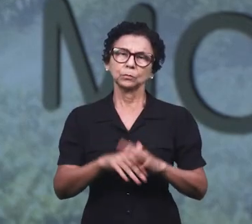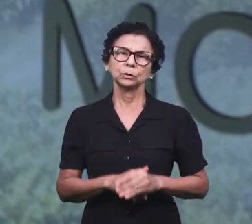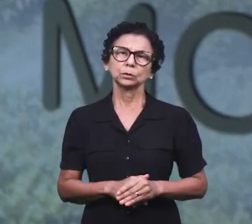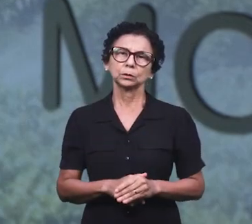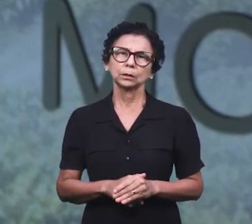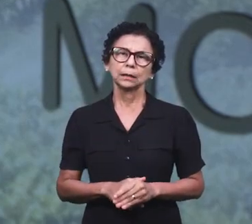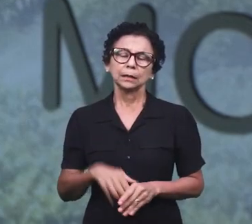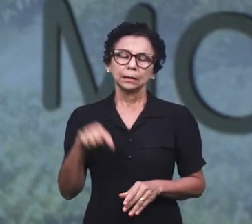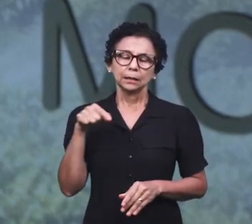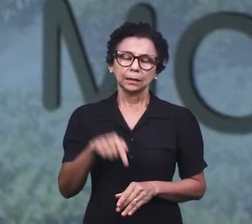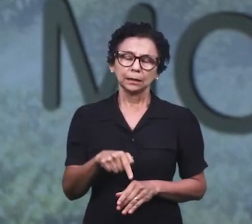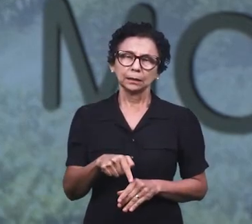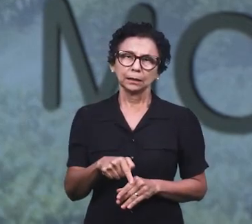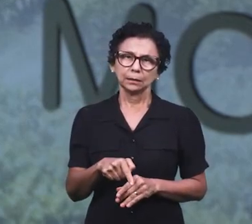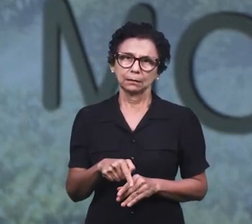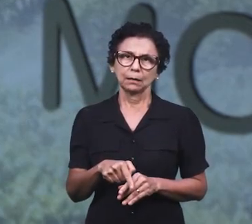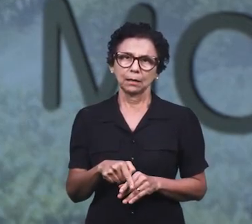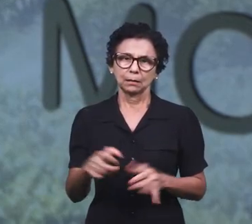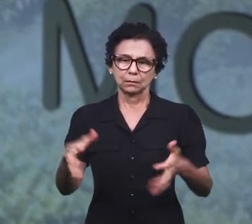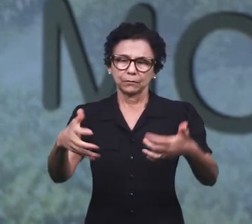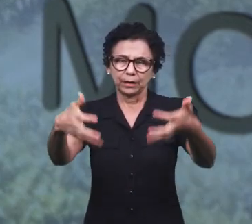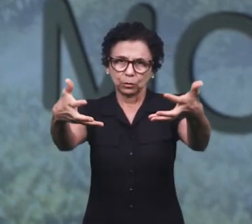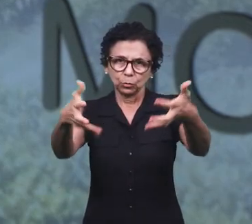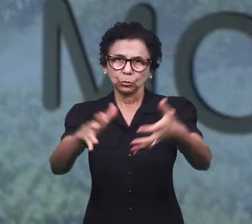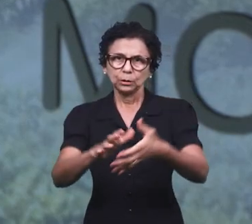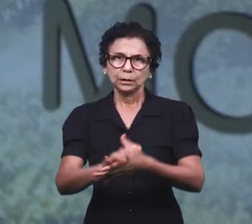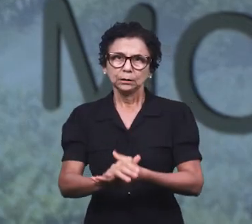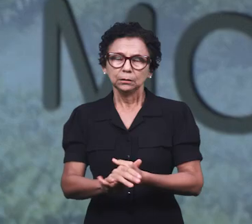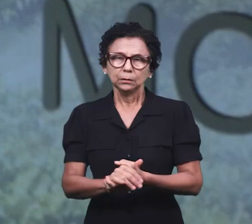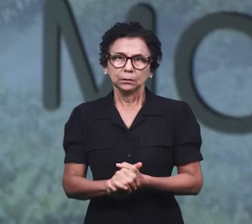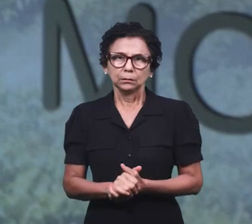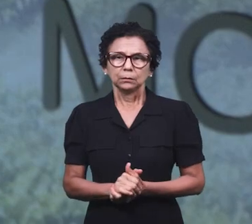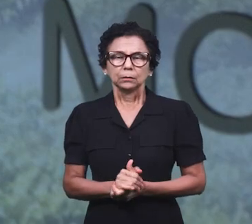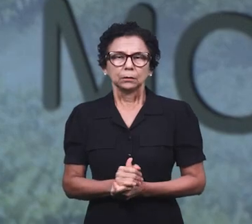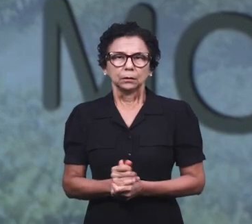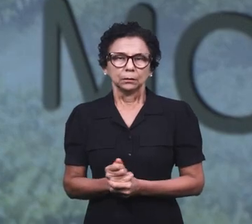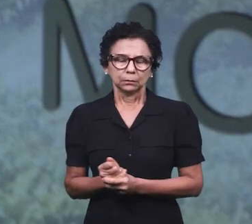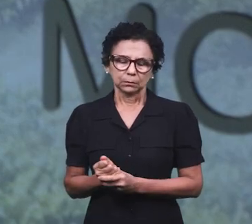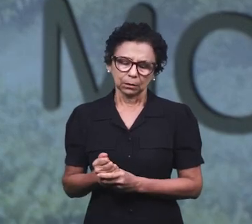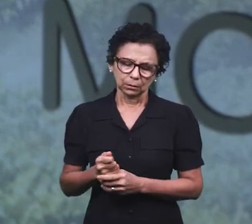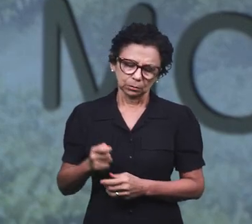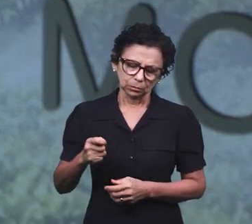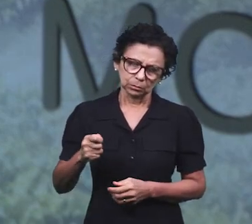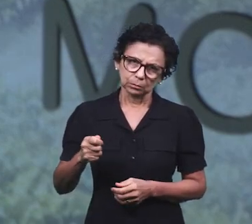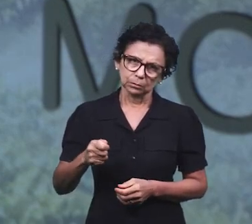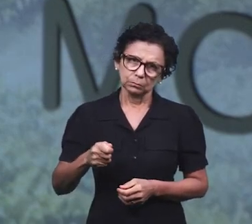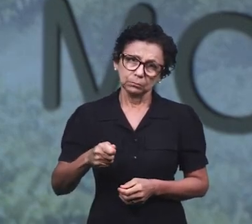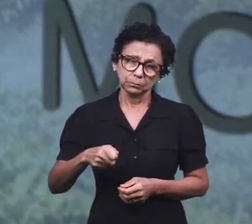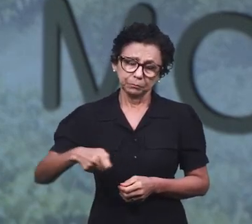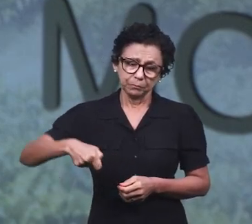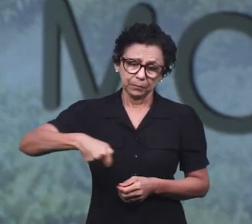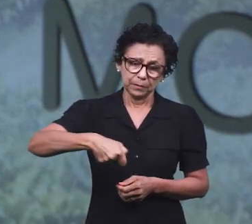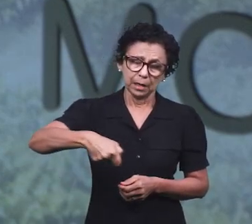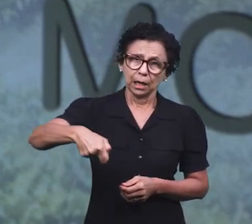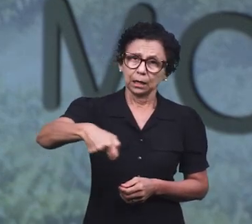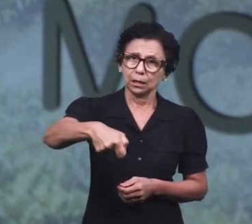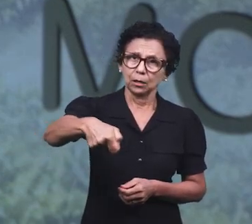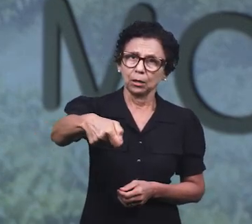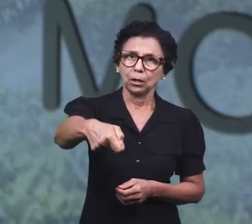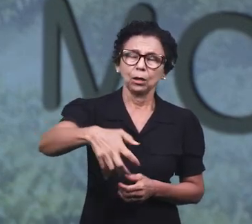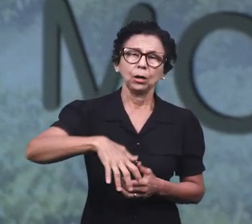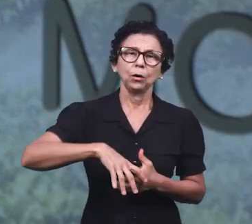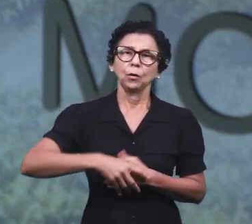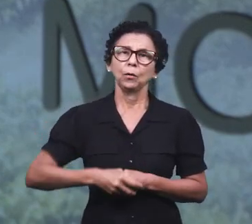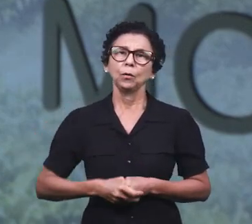hortaliças e dali hoje a gente já tem até projetos futuros de ampliar isso, coisas, partir para a hidroponia,